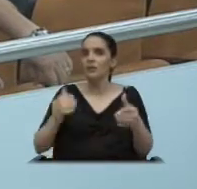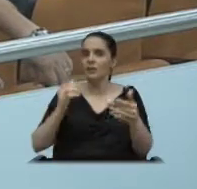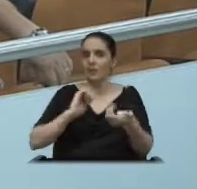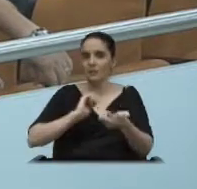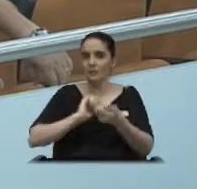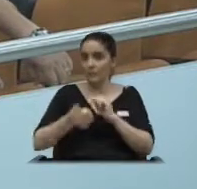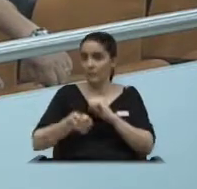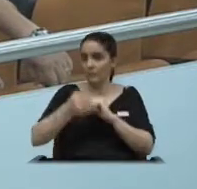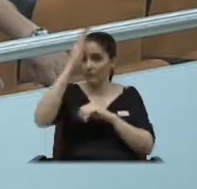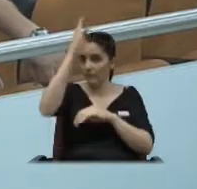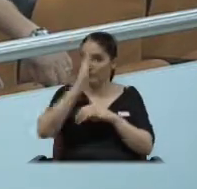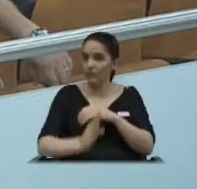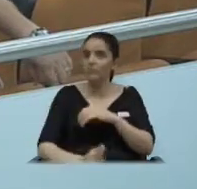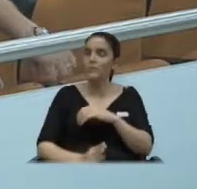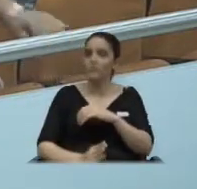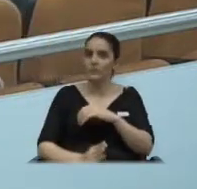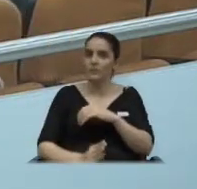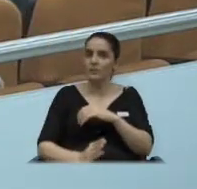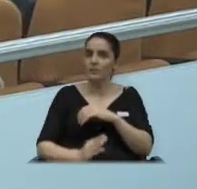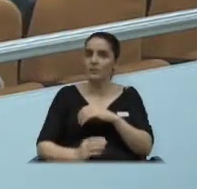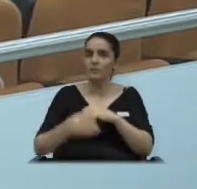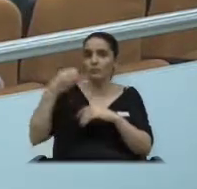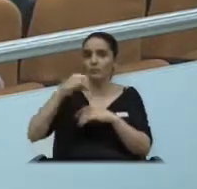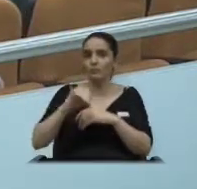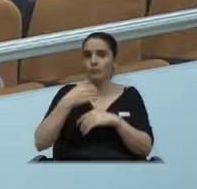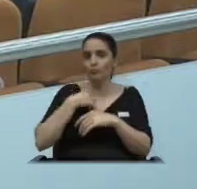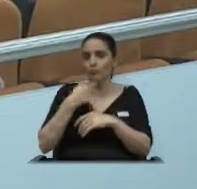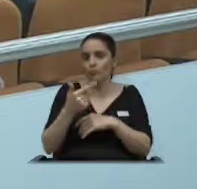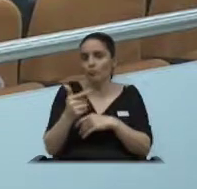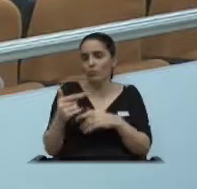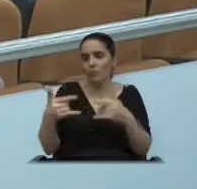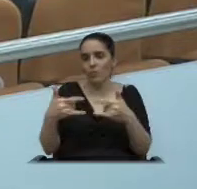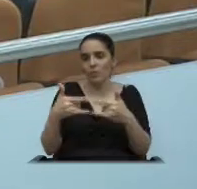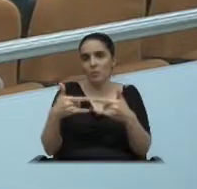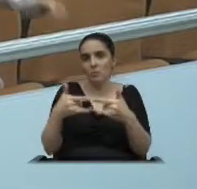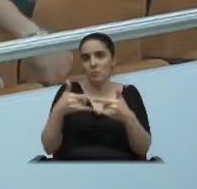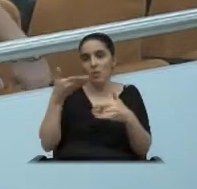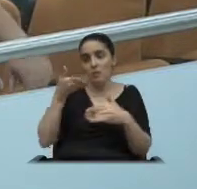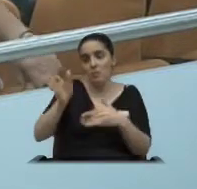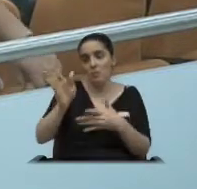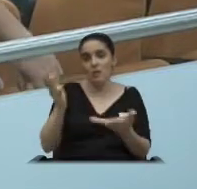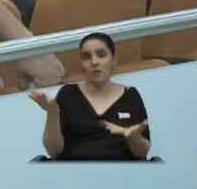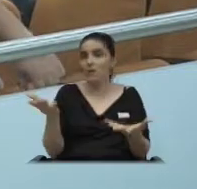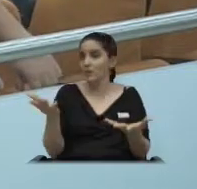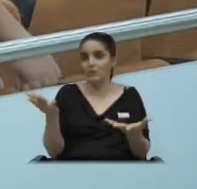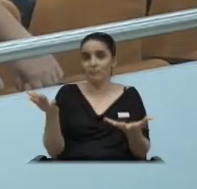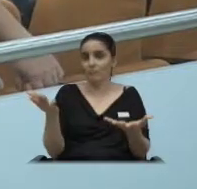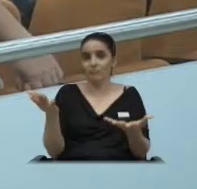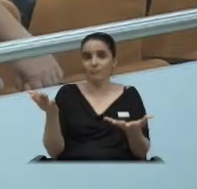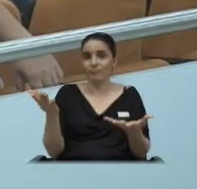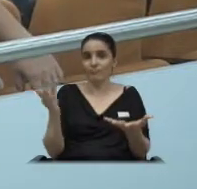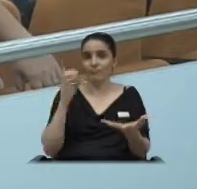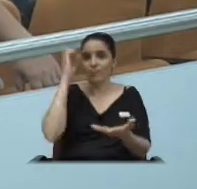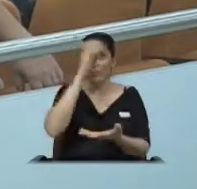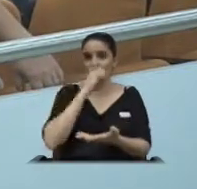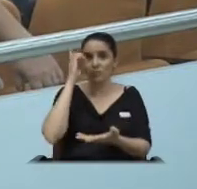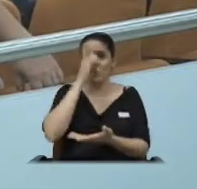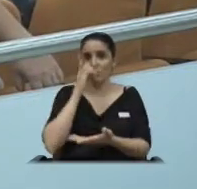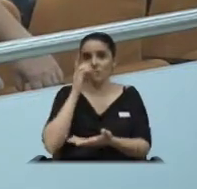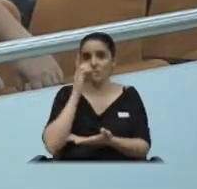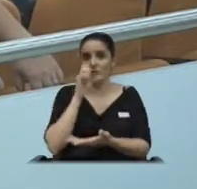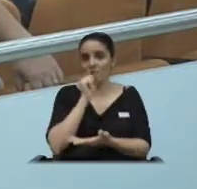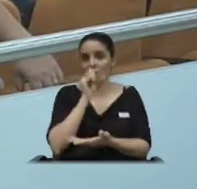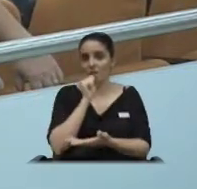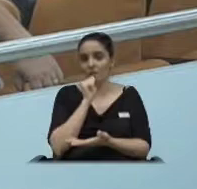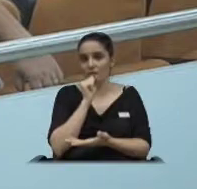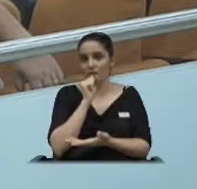favor, o futebol William, me dar uma sua cadeira pergunta. cativa se eu não tenho um passe para o lazer no dia do domingo, do sábado, sendo